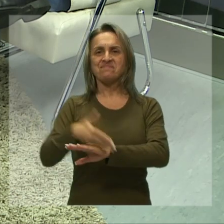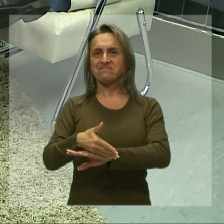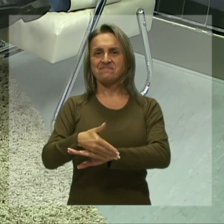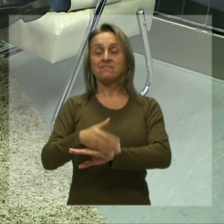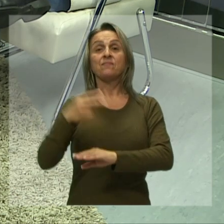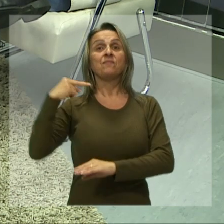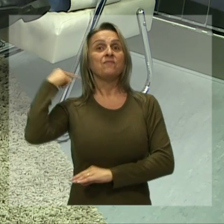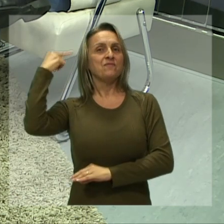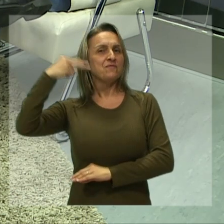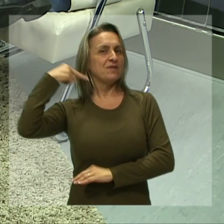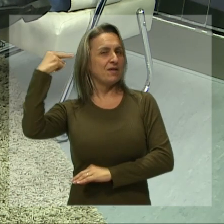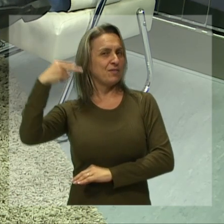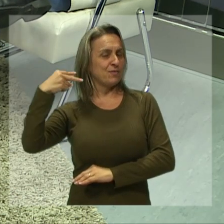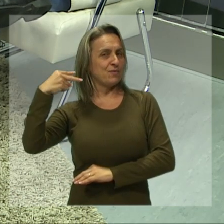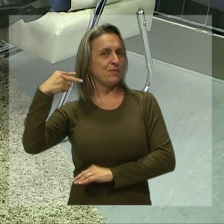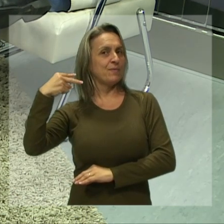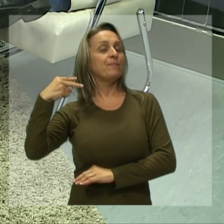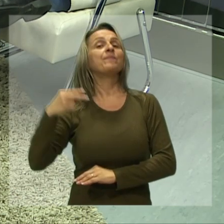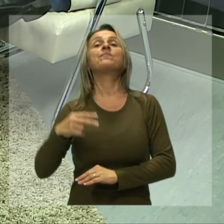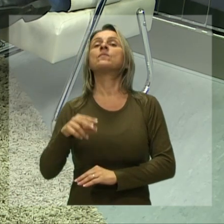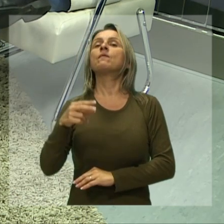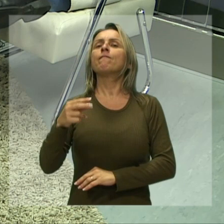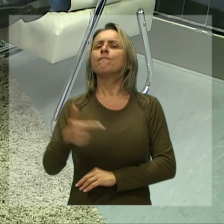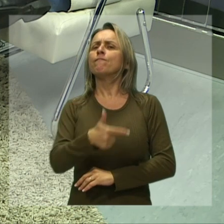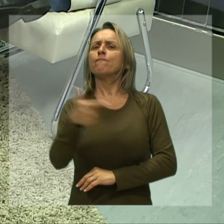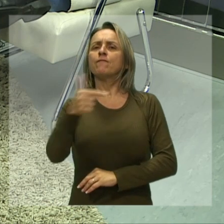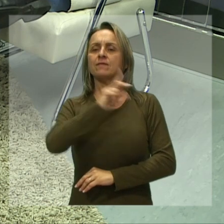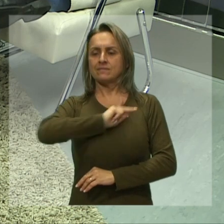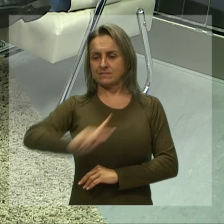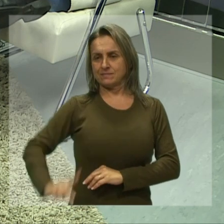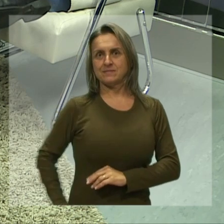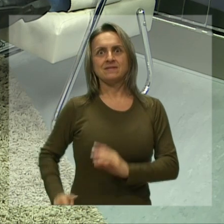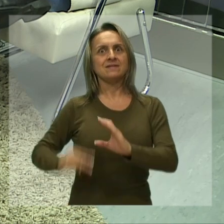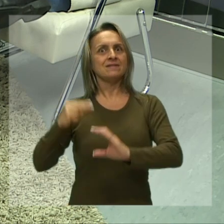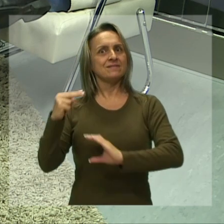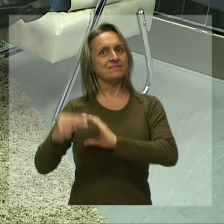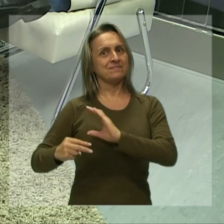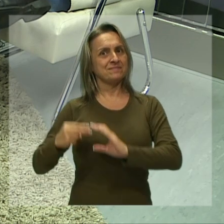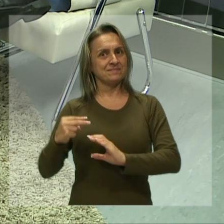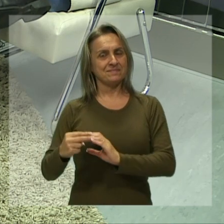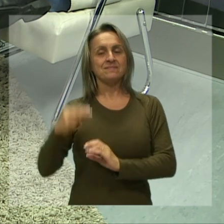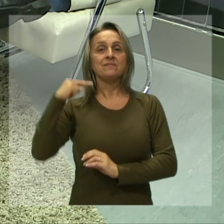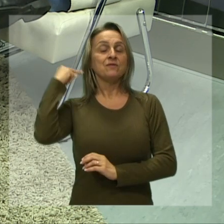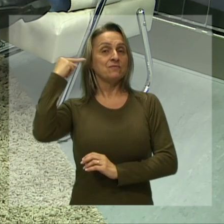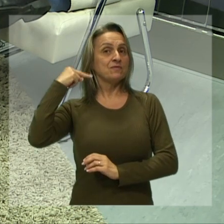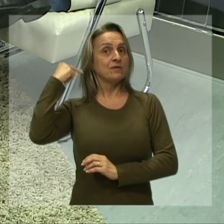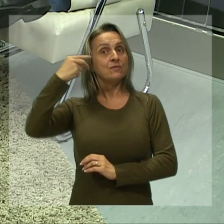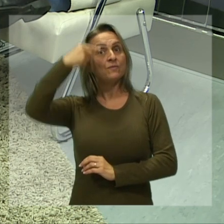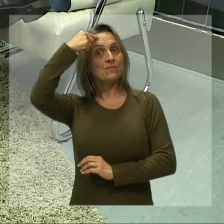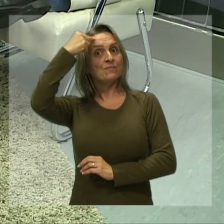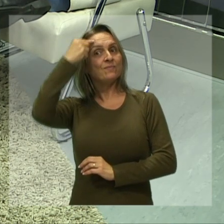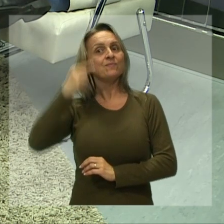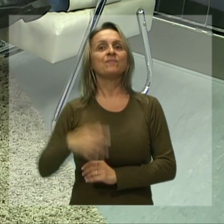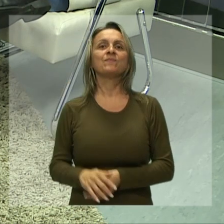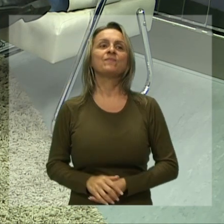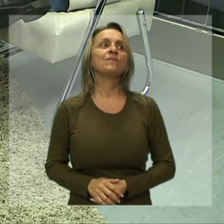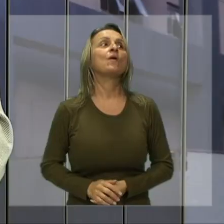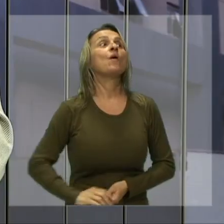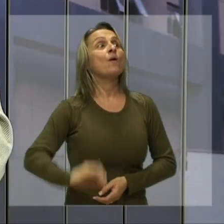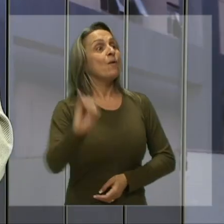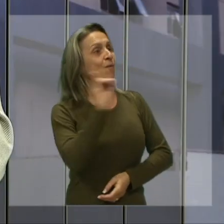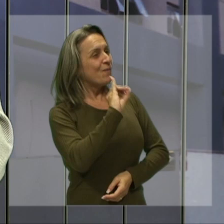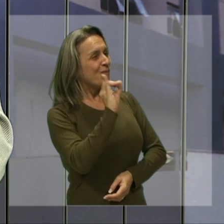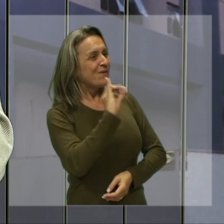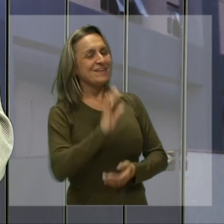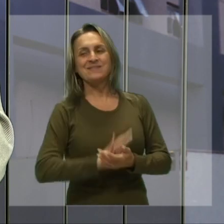o vereador do Podemos, vice-presidente da Casa, vereador Rubens Angioletti. Olá, vereador. Tudo bem? Oi,